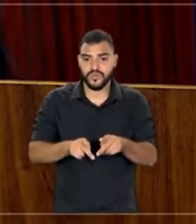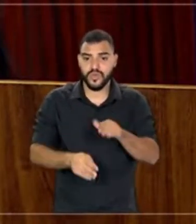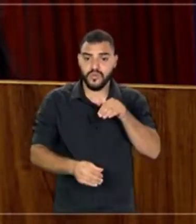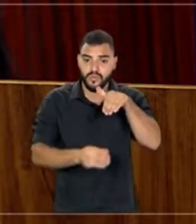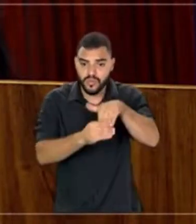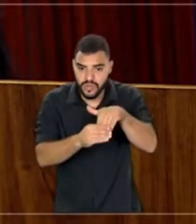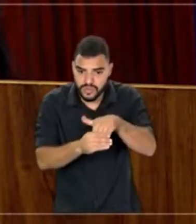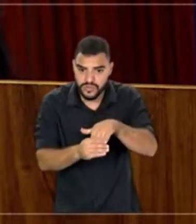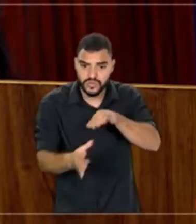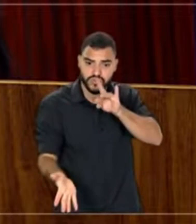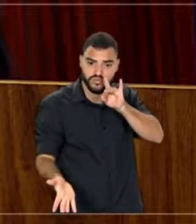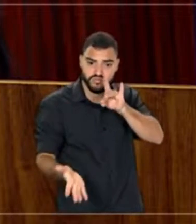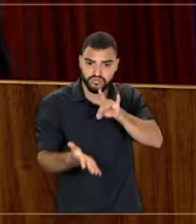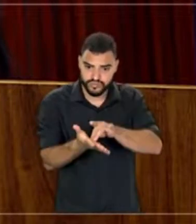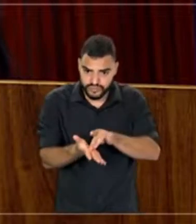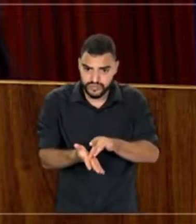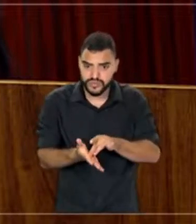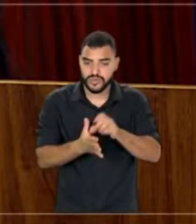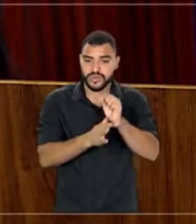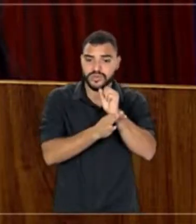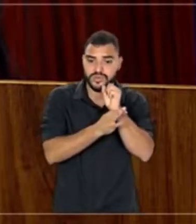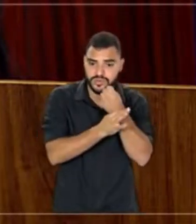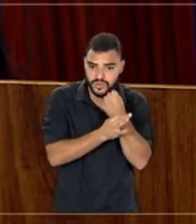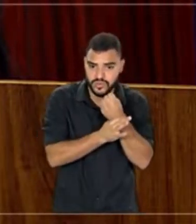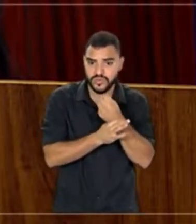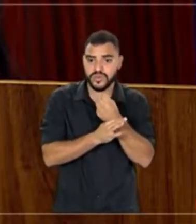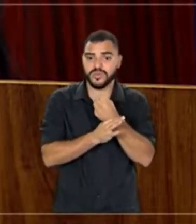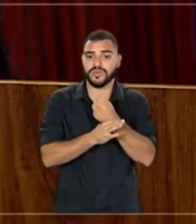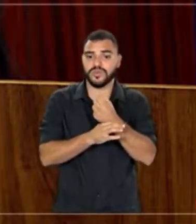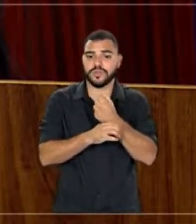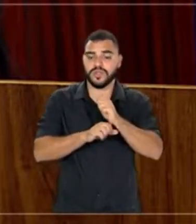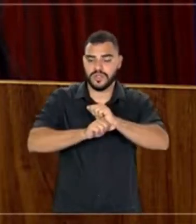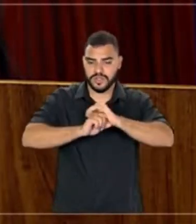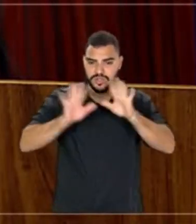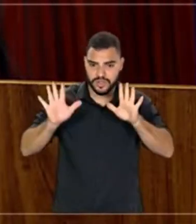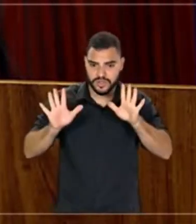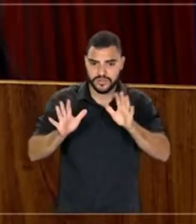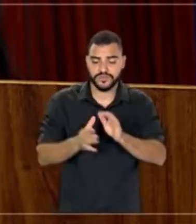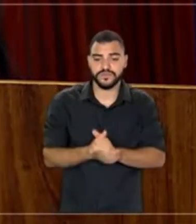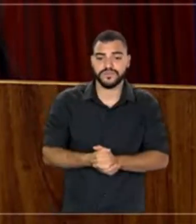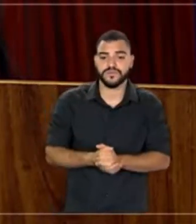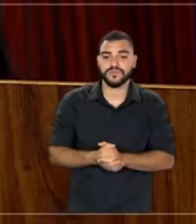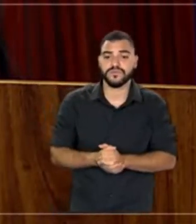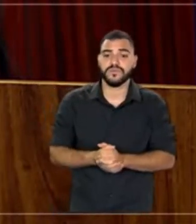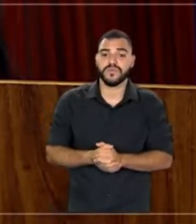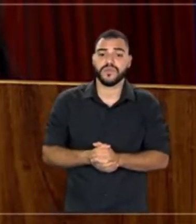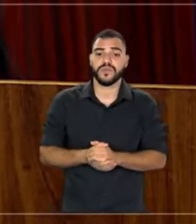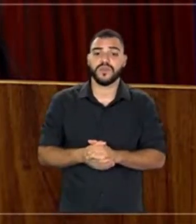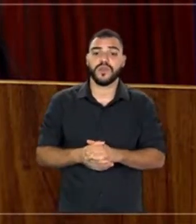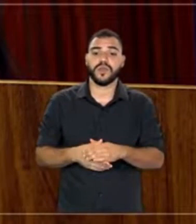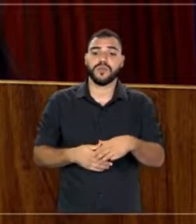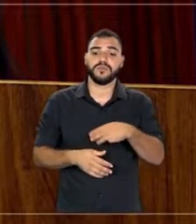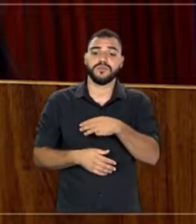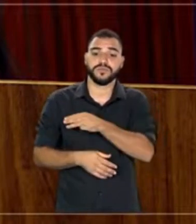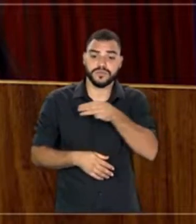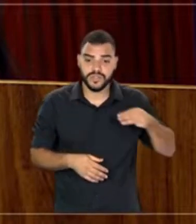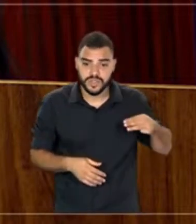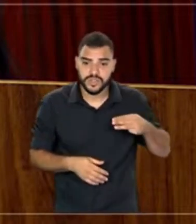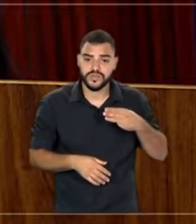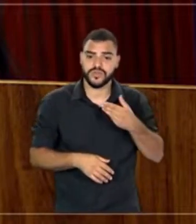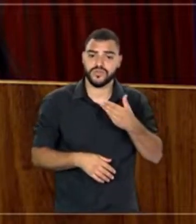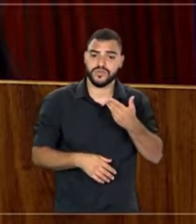eleições limpas, seguras e transparentes. E isso, prezados ministros, prezados colegas,